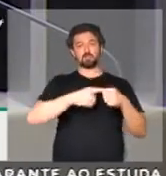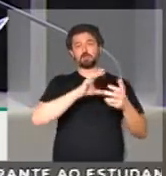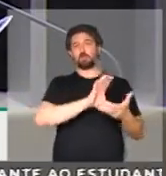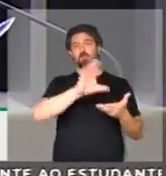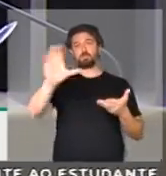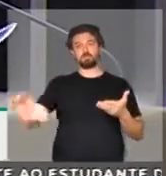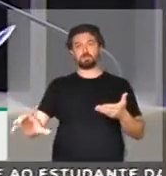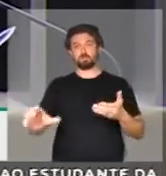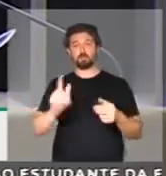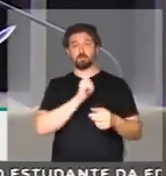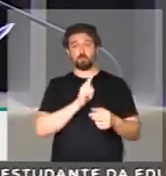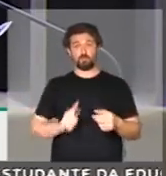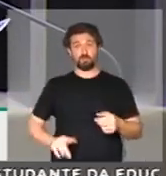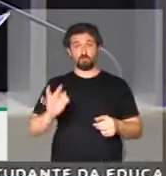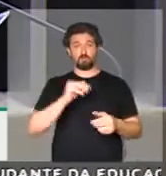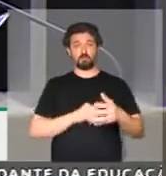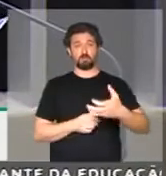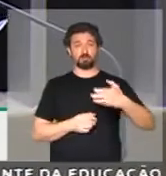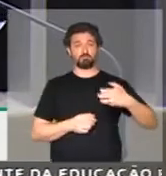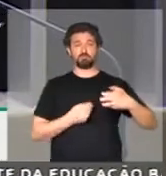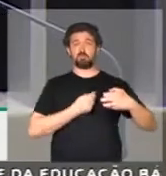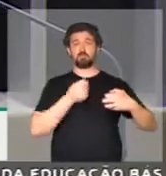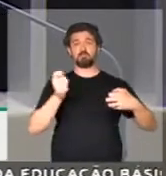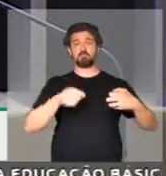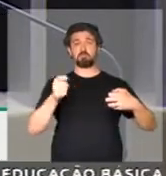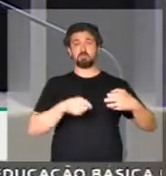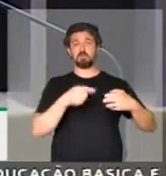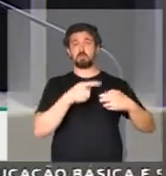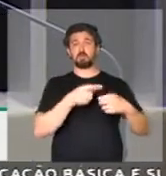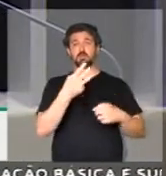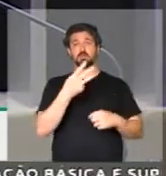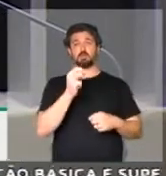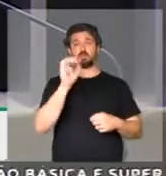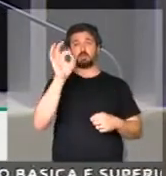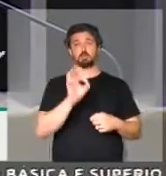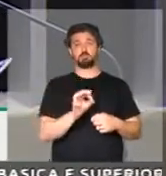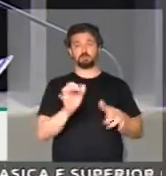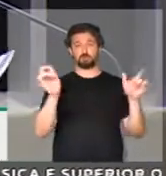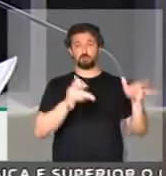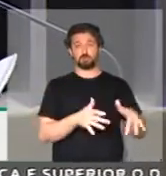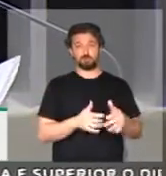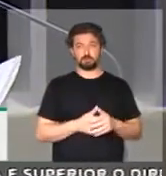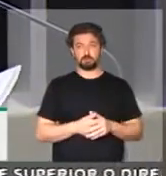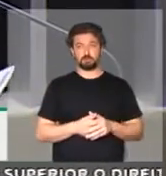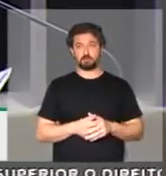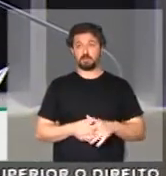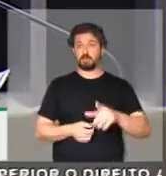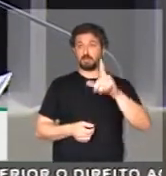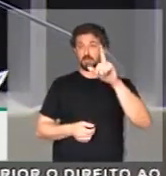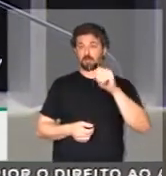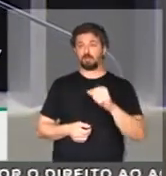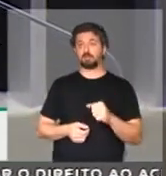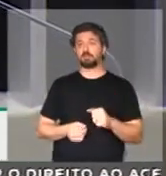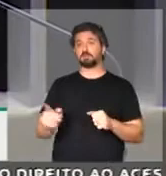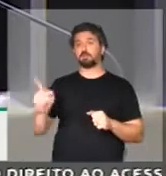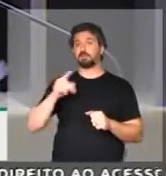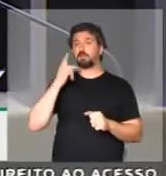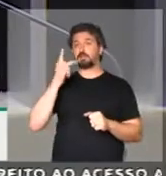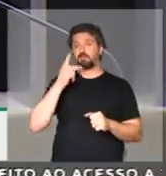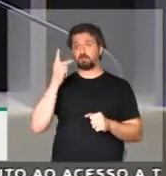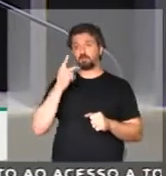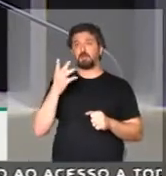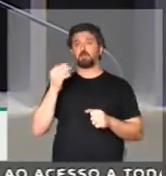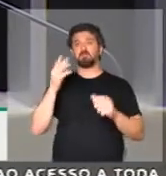e que a União conseguiria sobreviver com os 30% restantes. Inclusive, ressalto, ele foi